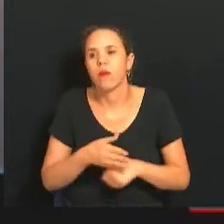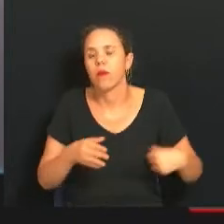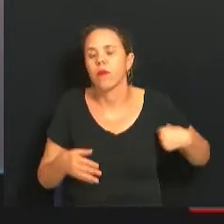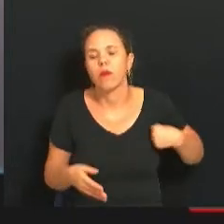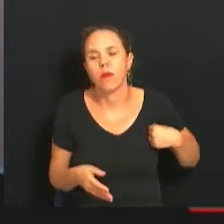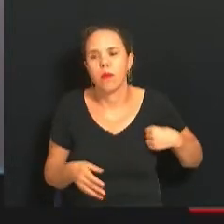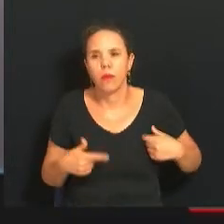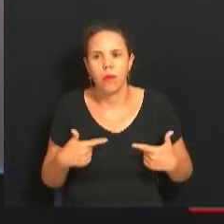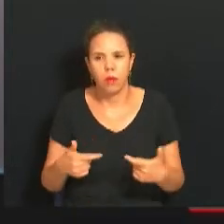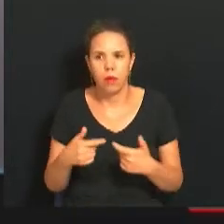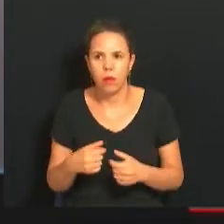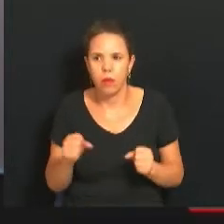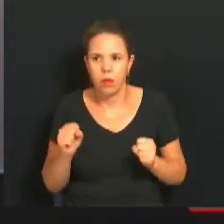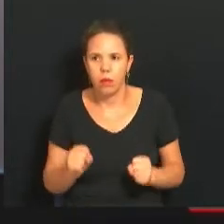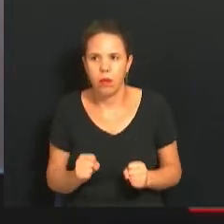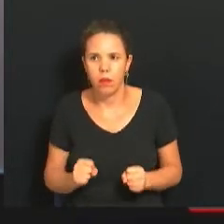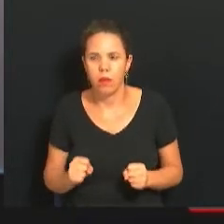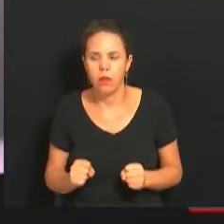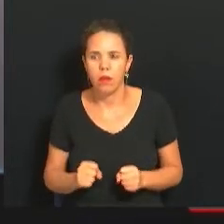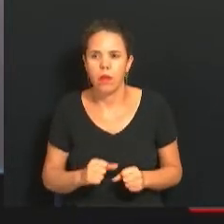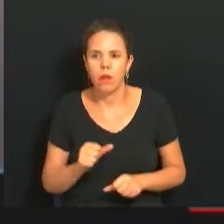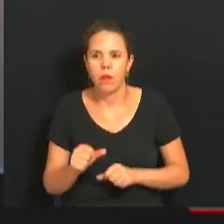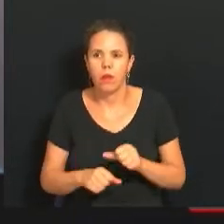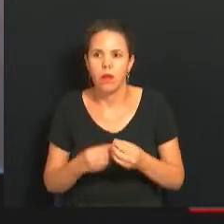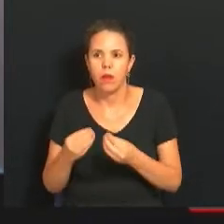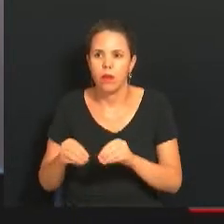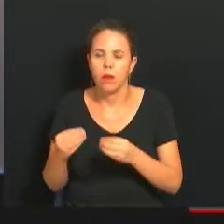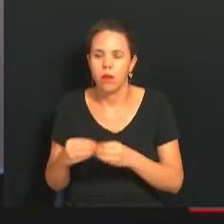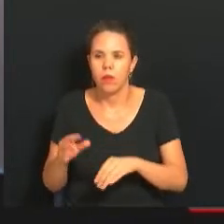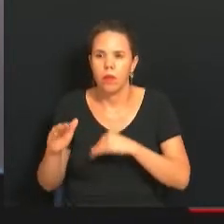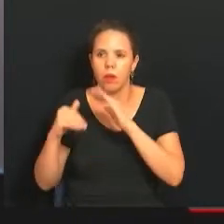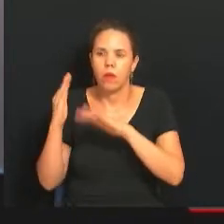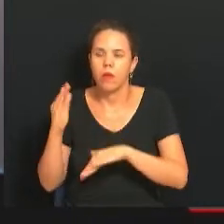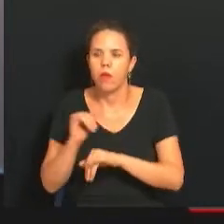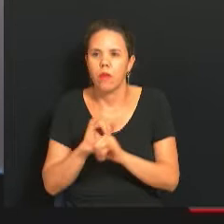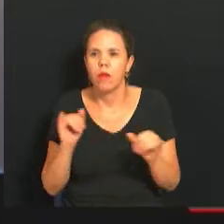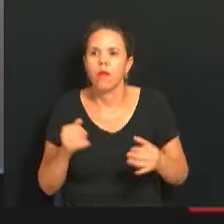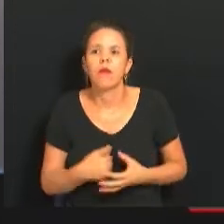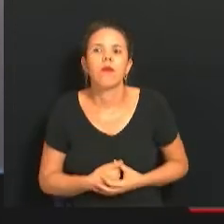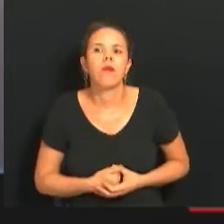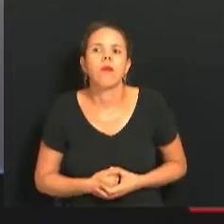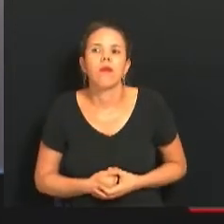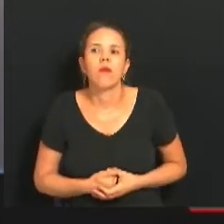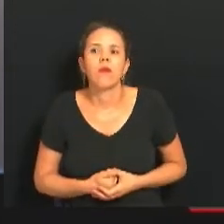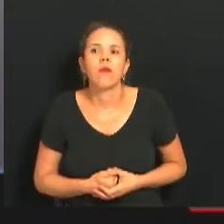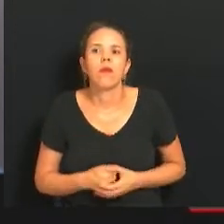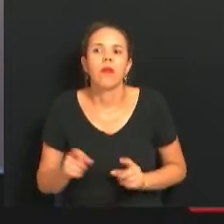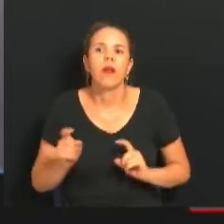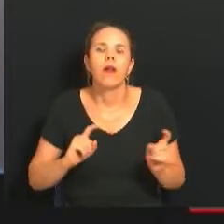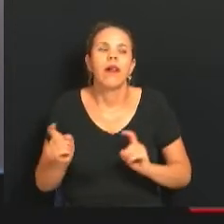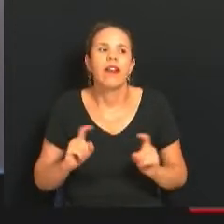é algo que pode degringolar e afetar todo o desenvolvimento dessa campanha. E é aí que essas reuniões de paz elas são tão importantes, para